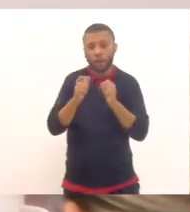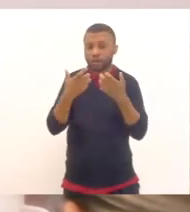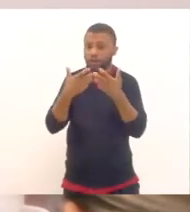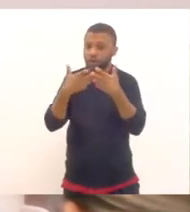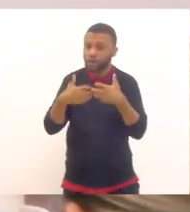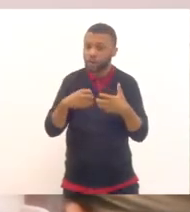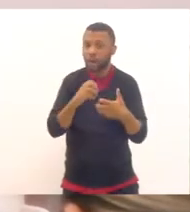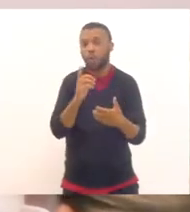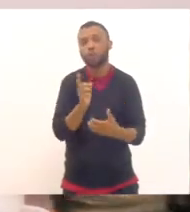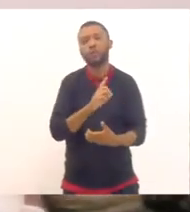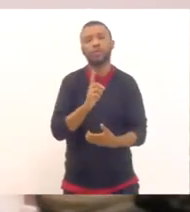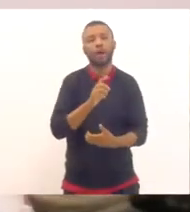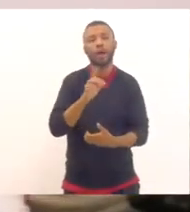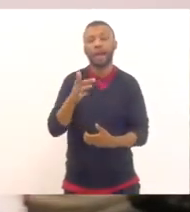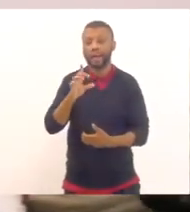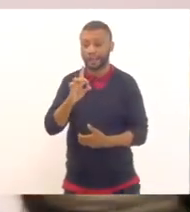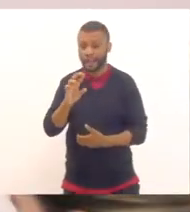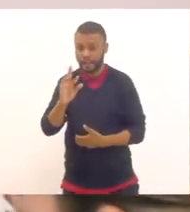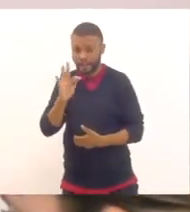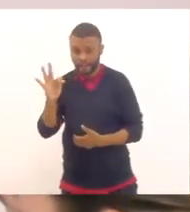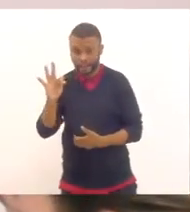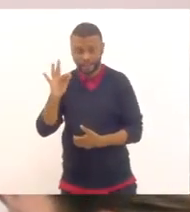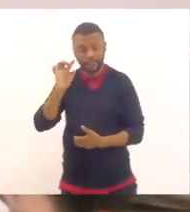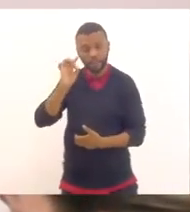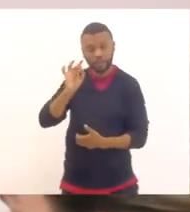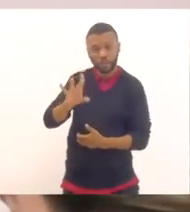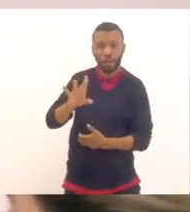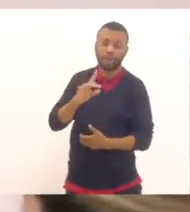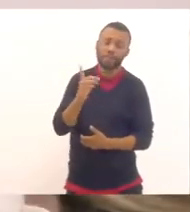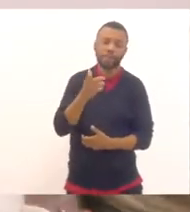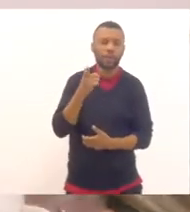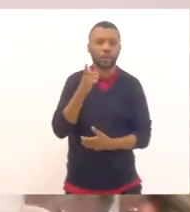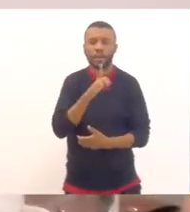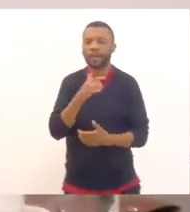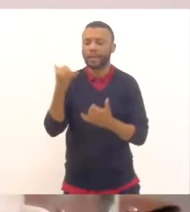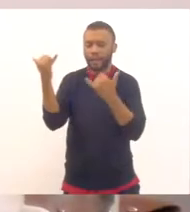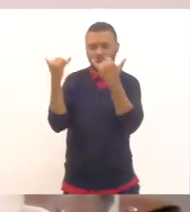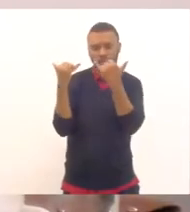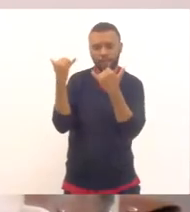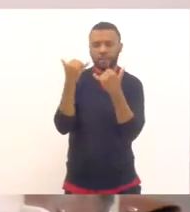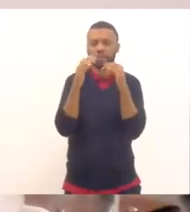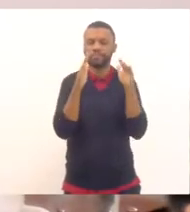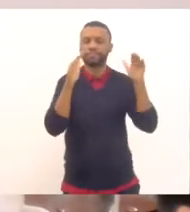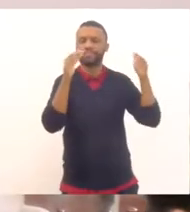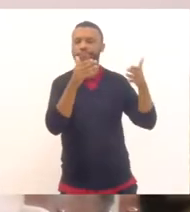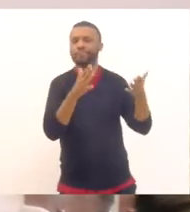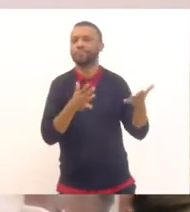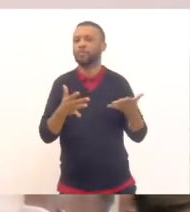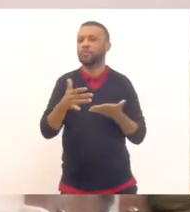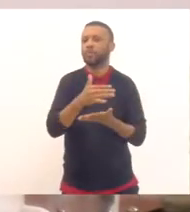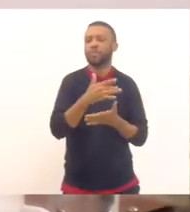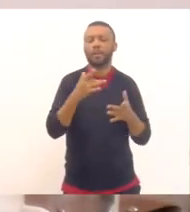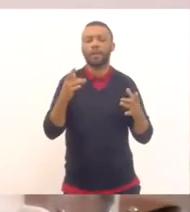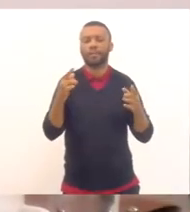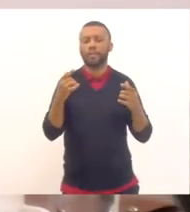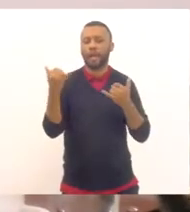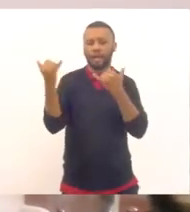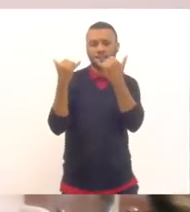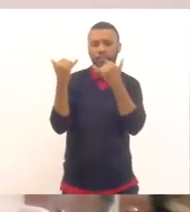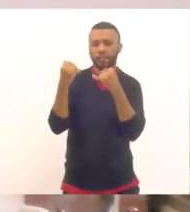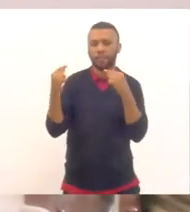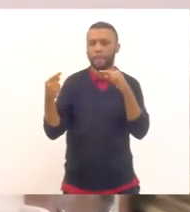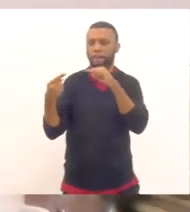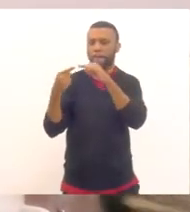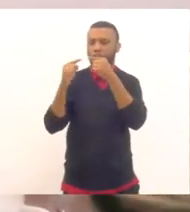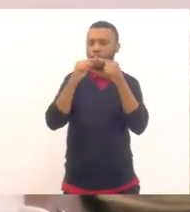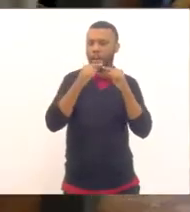funcionar será somente hrs E com isso você concentra informações que para fazer o cruzamento de dados tão